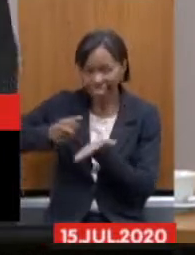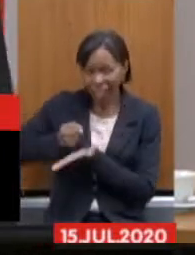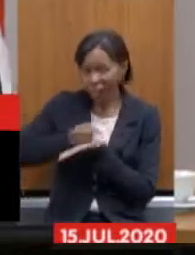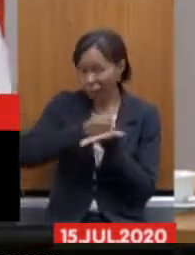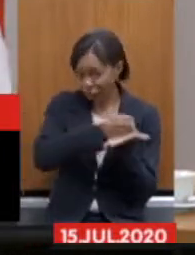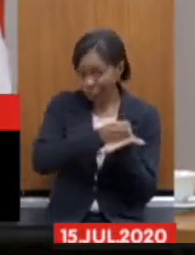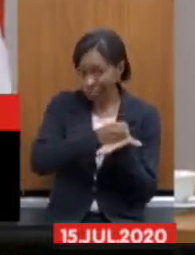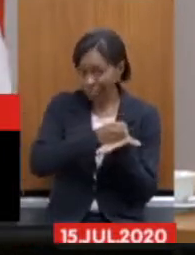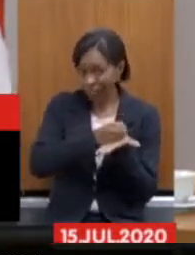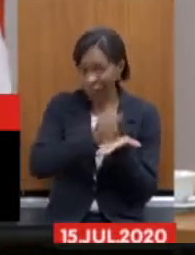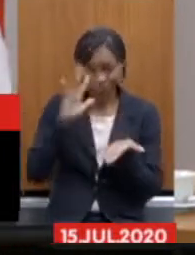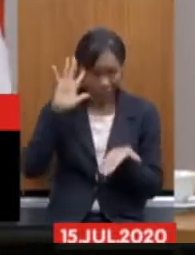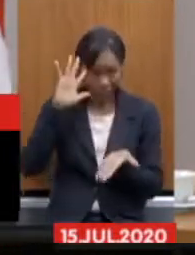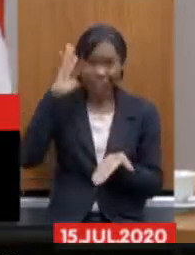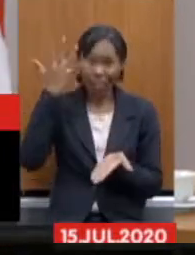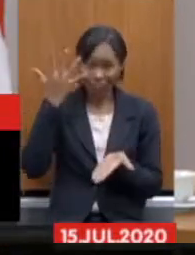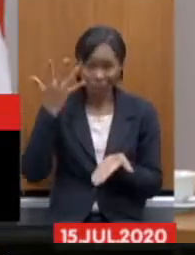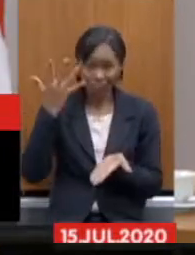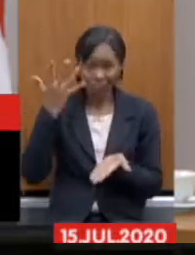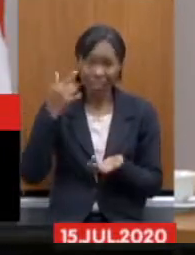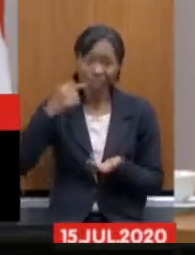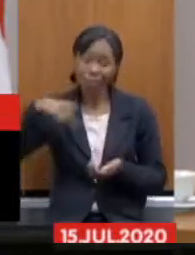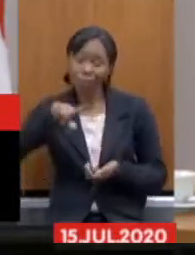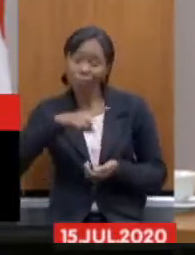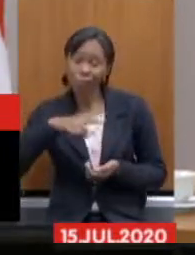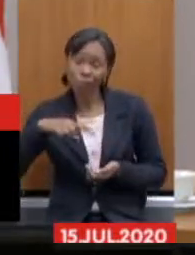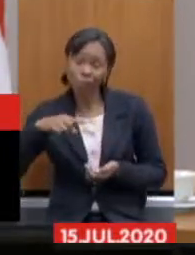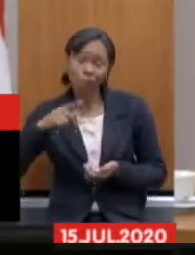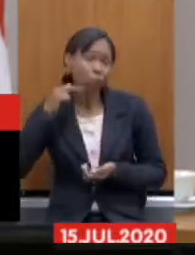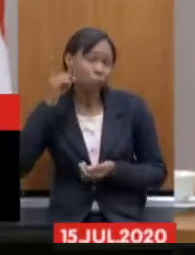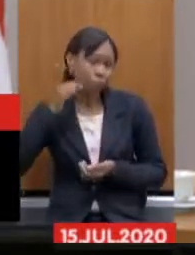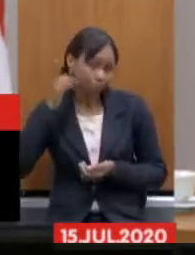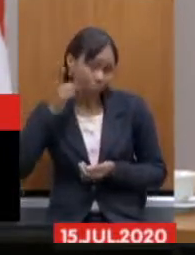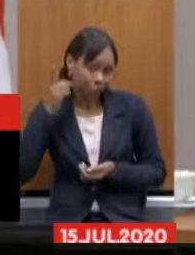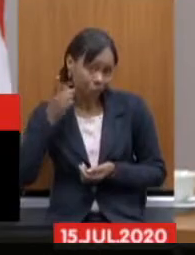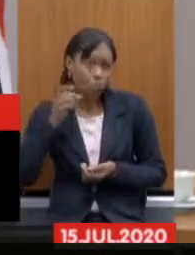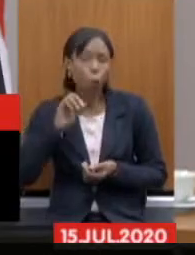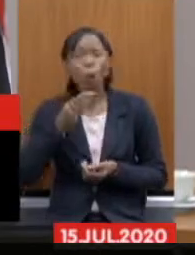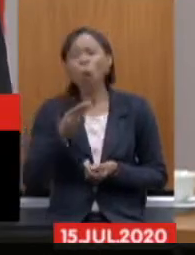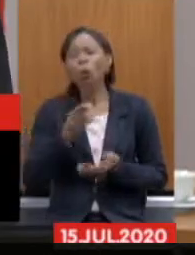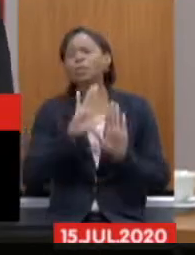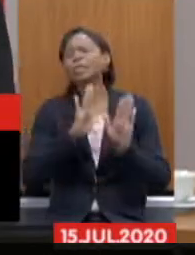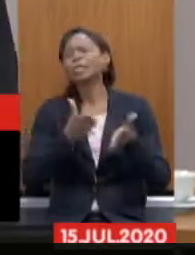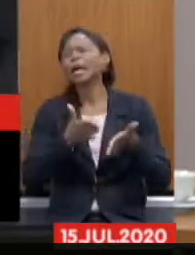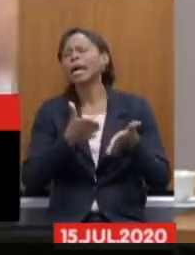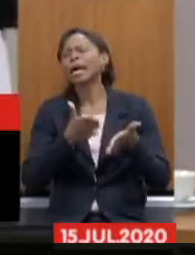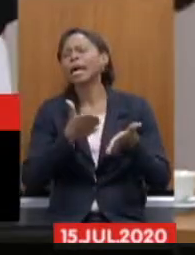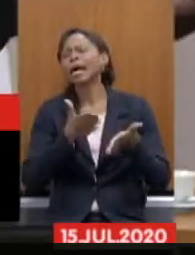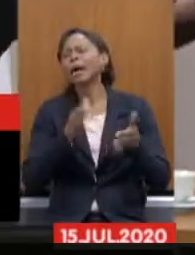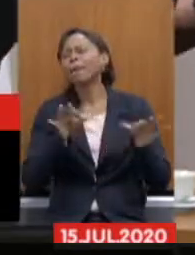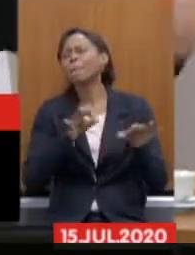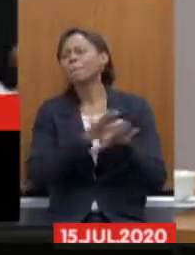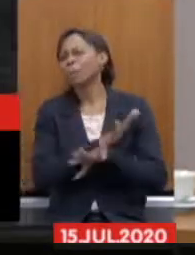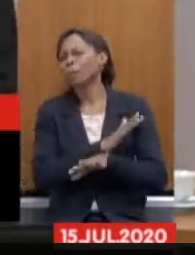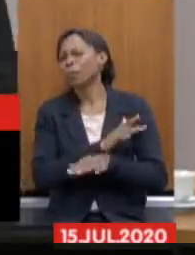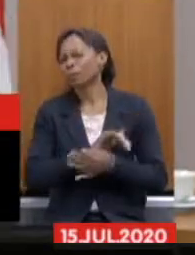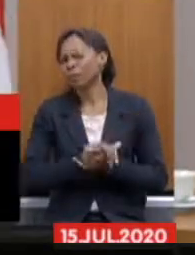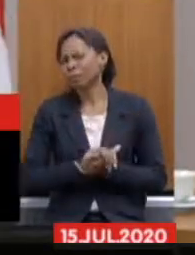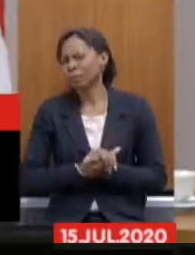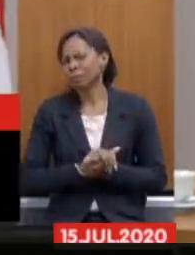de decisão dos excelentíssimos deputados ou a conta já está fechada eu poderia